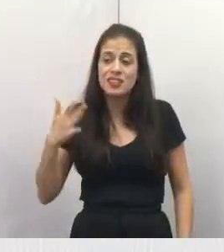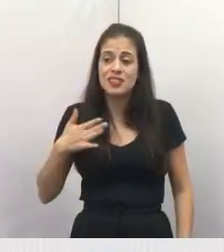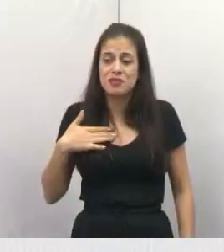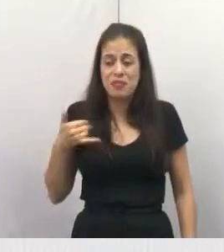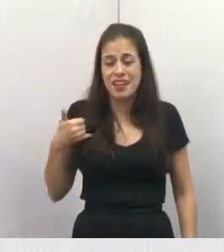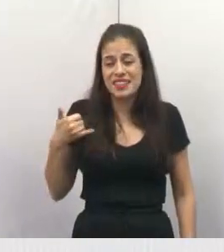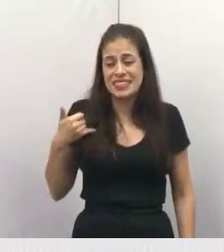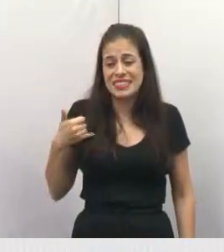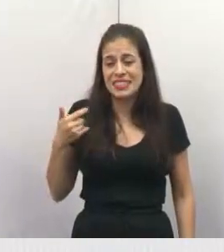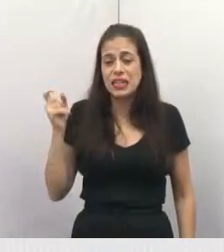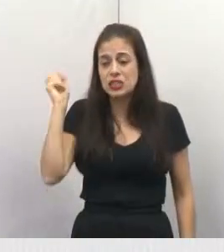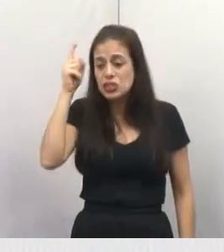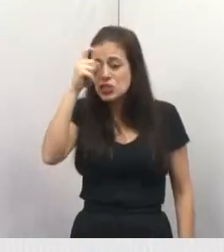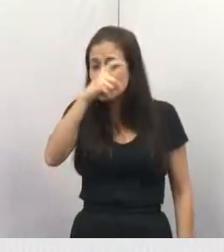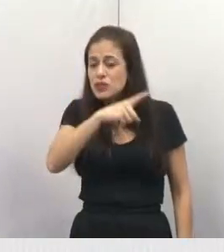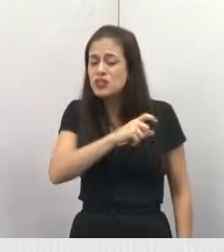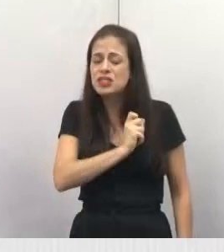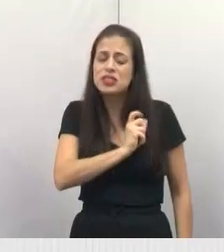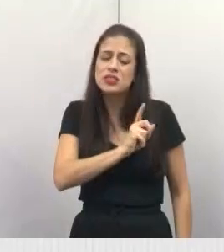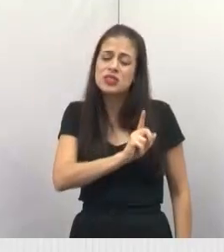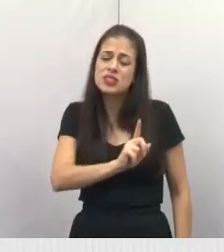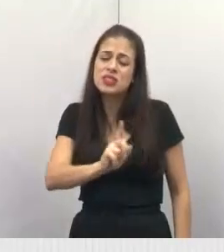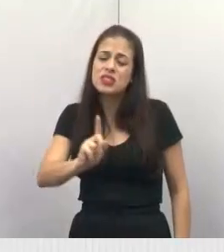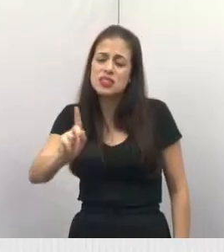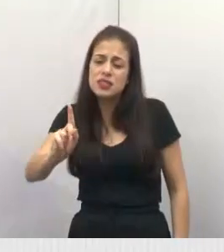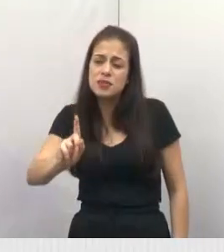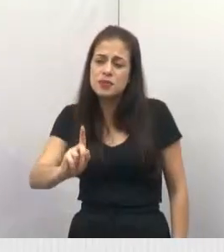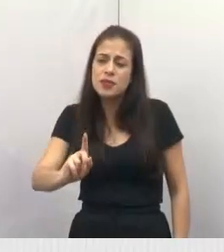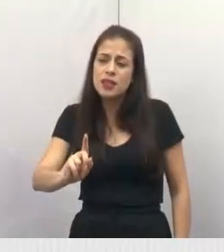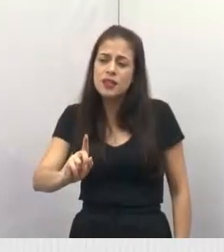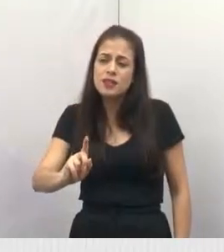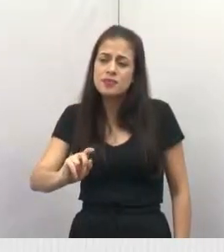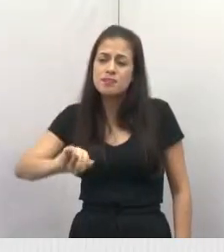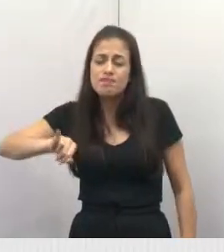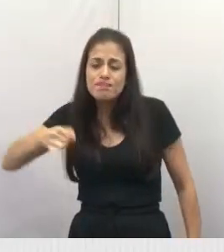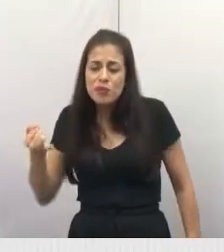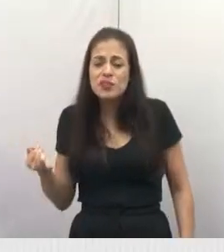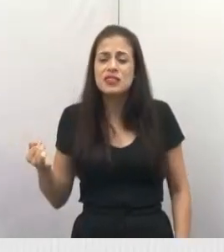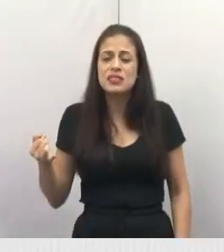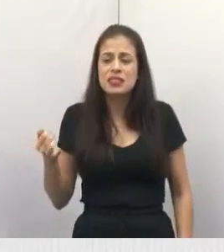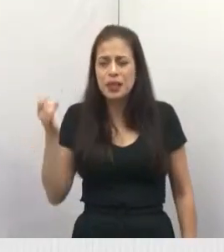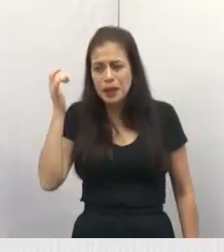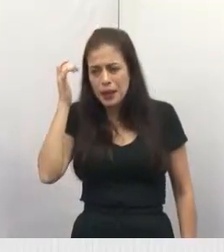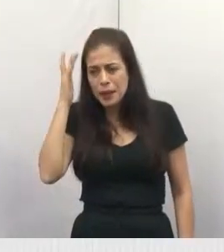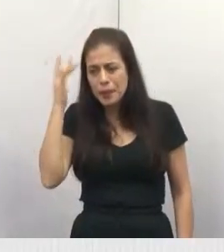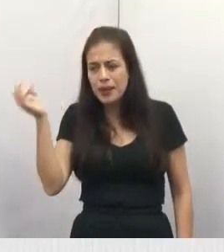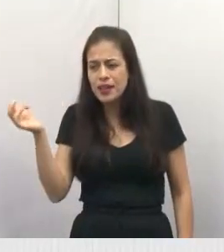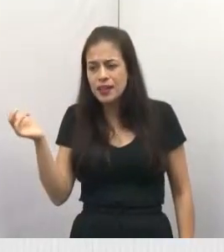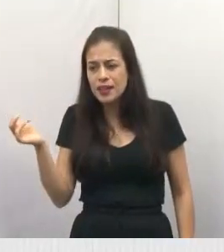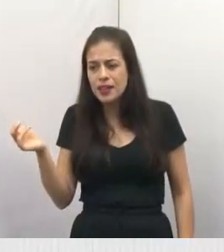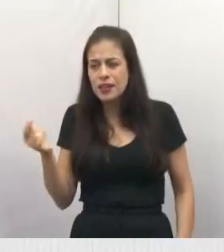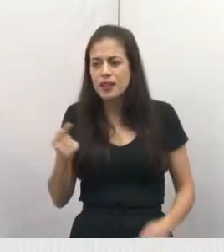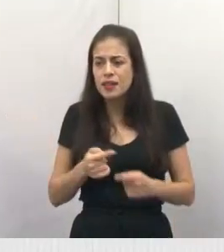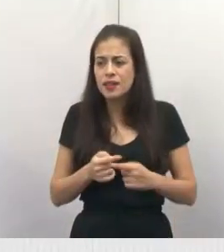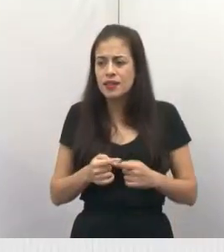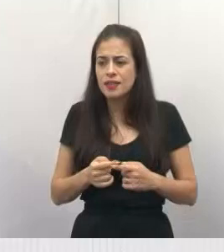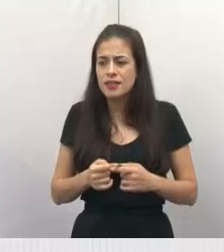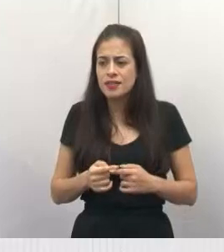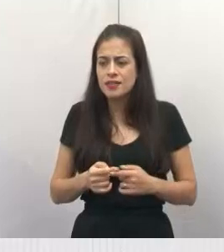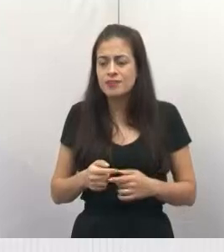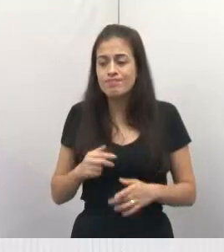idade, dificilmente eu posso estar saindo, né? Tem que aproveitar amanhã, porque depois já não dá,